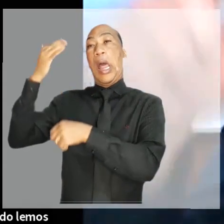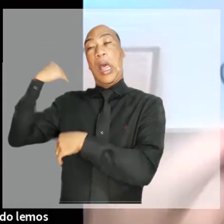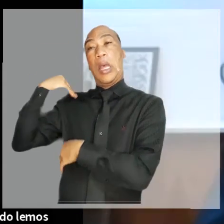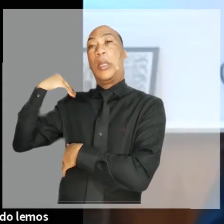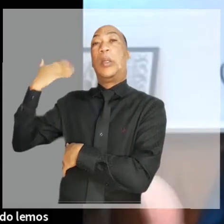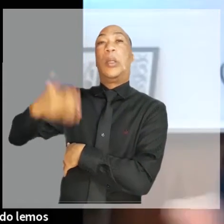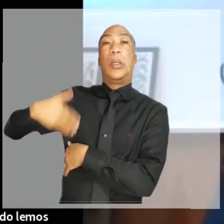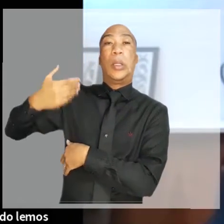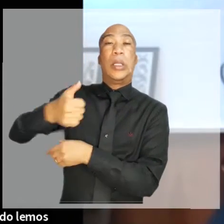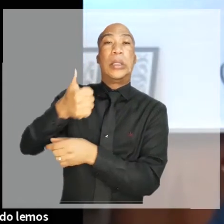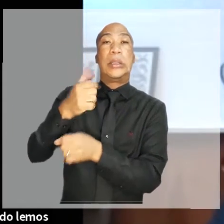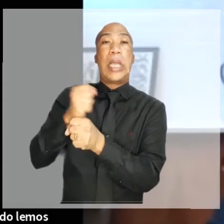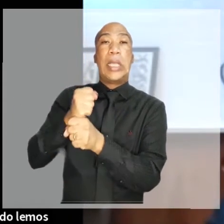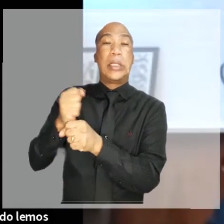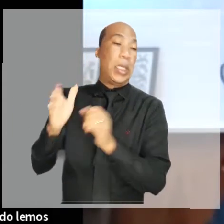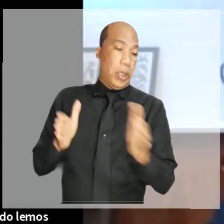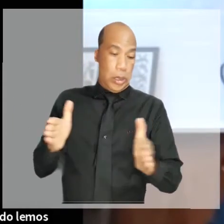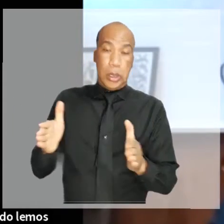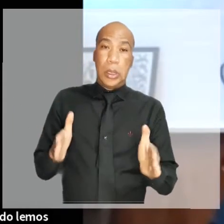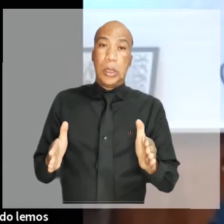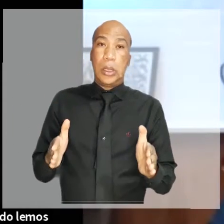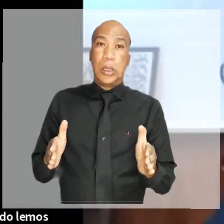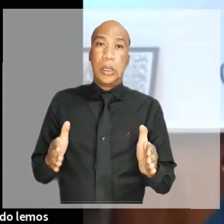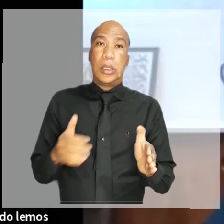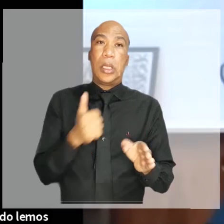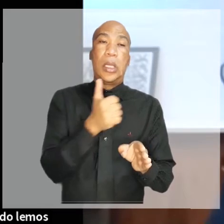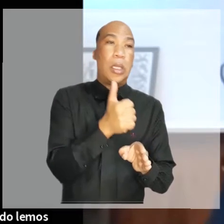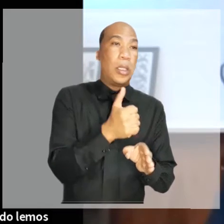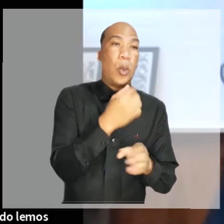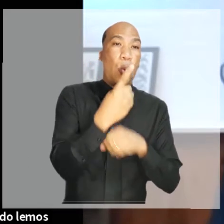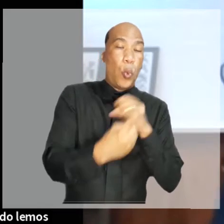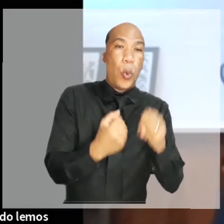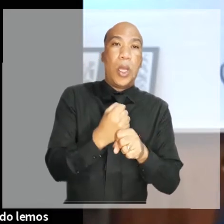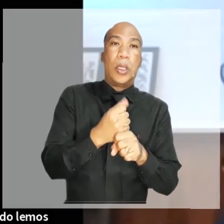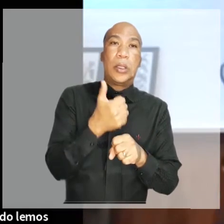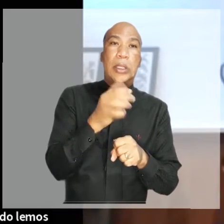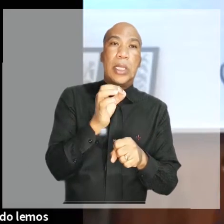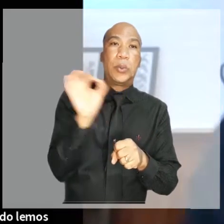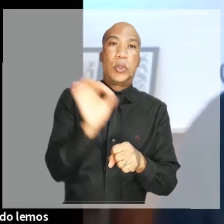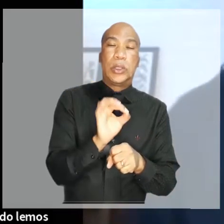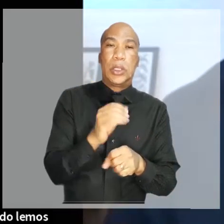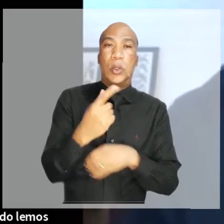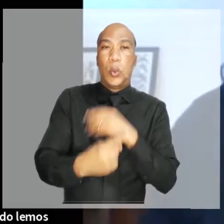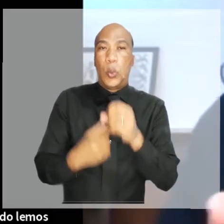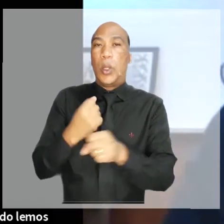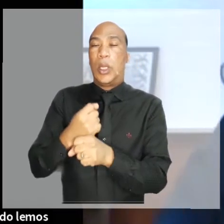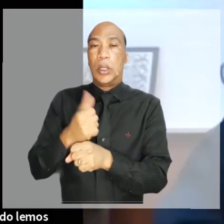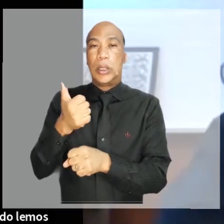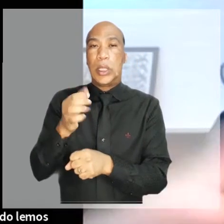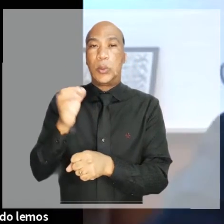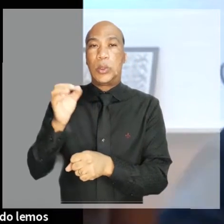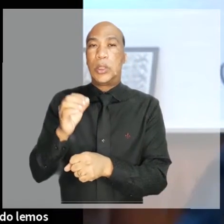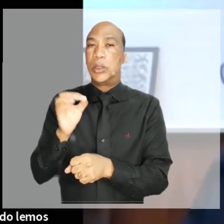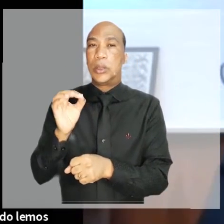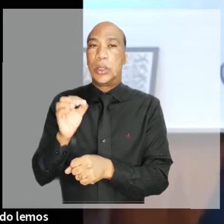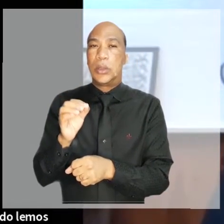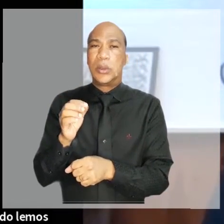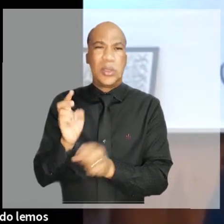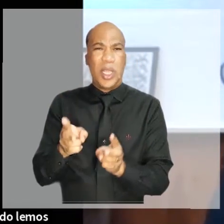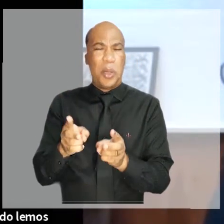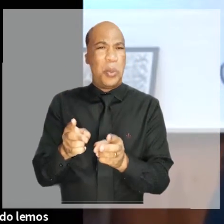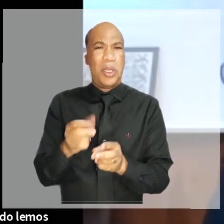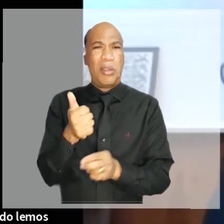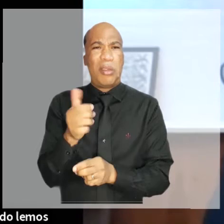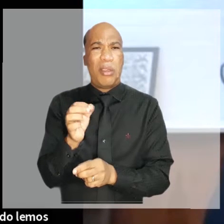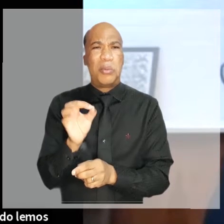um aumento, né, do potencial de conciliação. Usando ferramentas de AI, e lembrando que hoje existe um